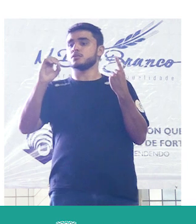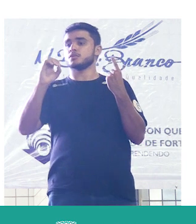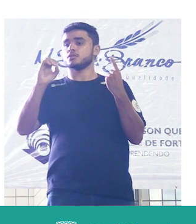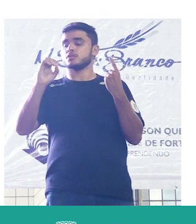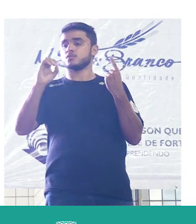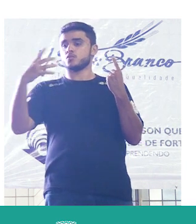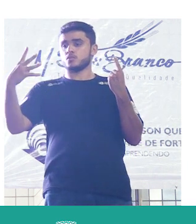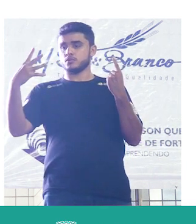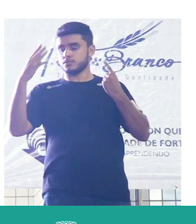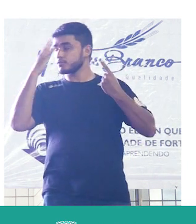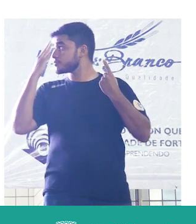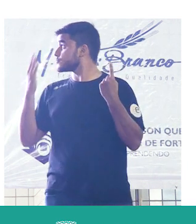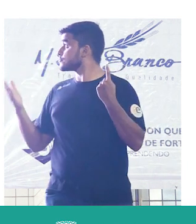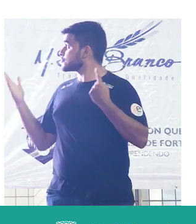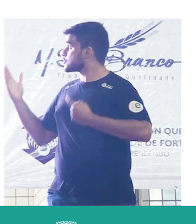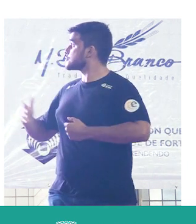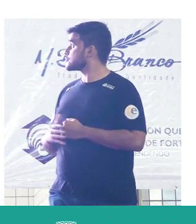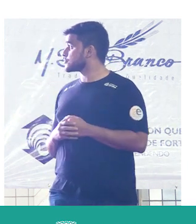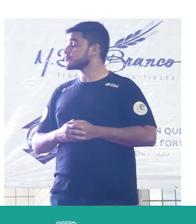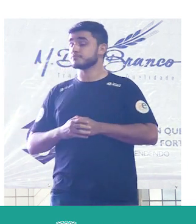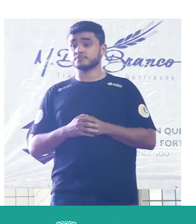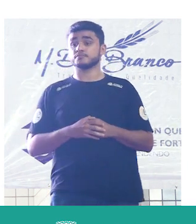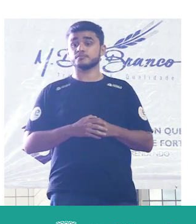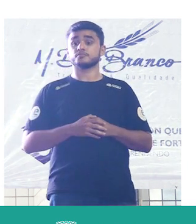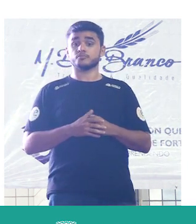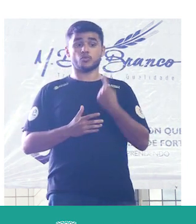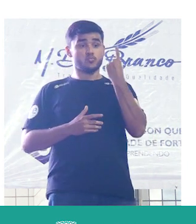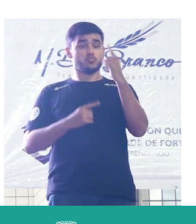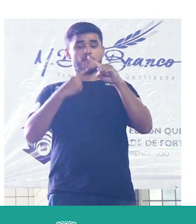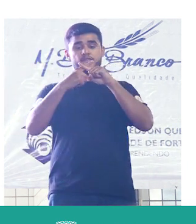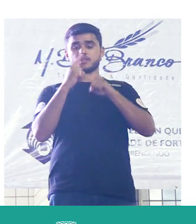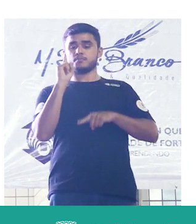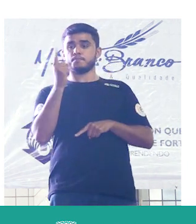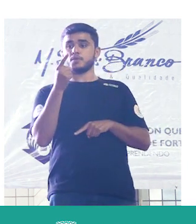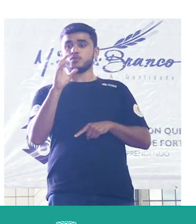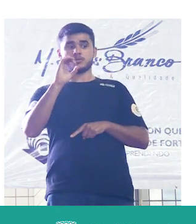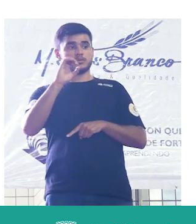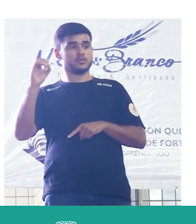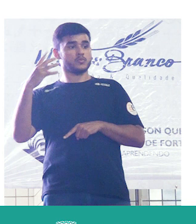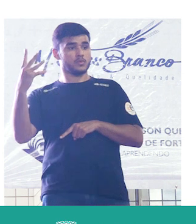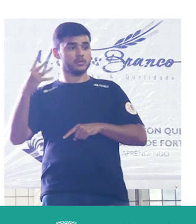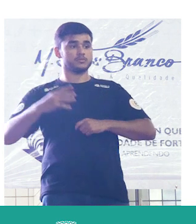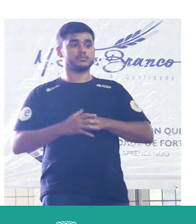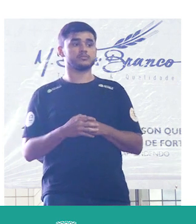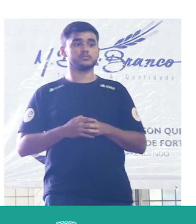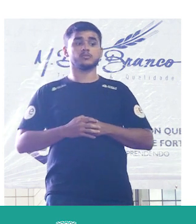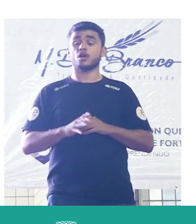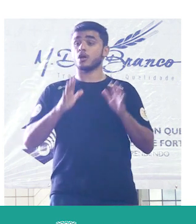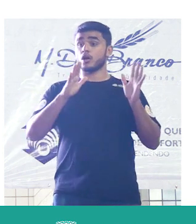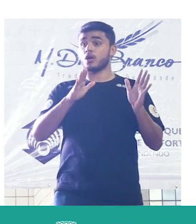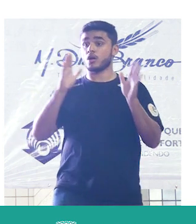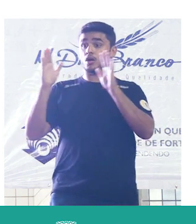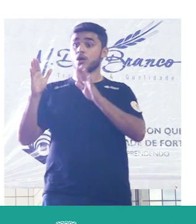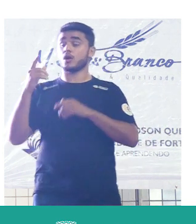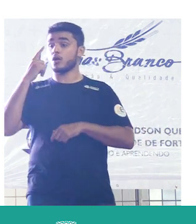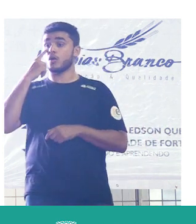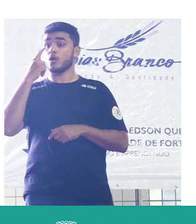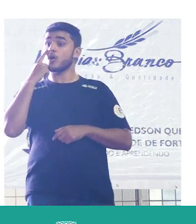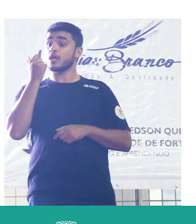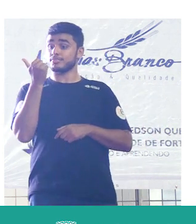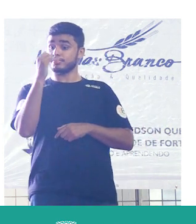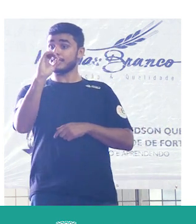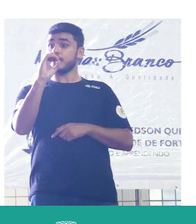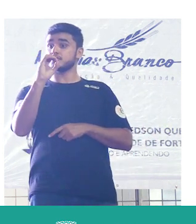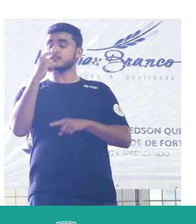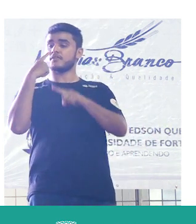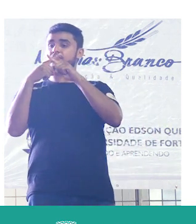1 que multiplica 1.004 gramas. Massa molar do cálcio, 40 gramas por mol. Só que são 10 mols,